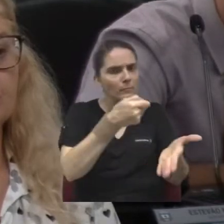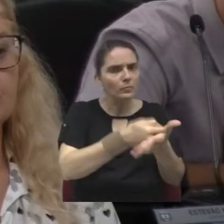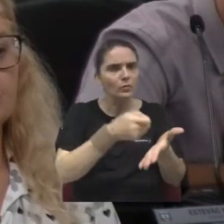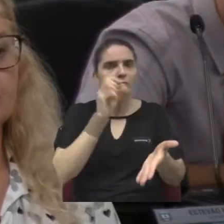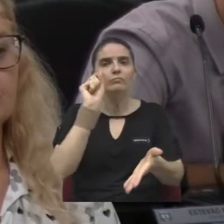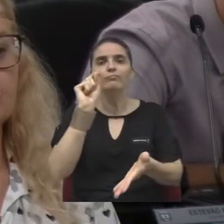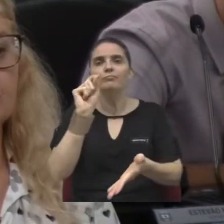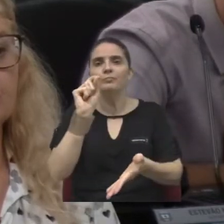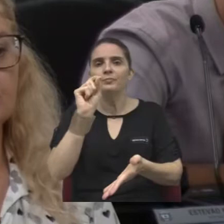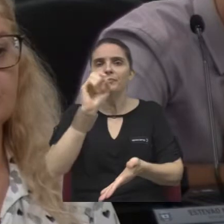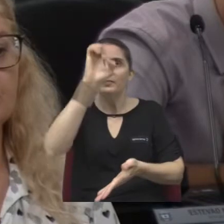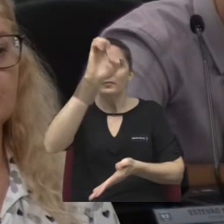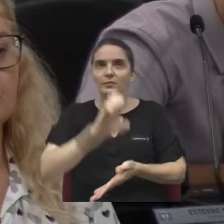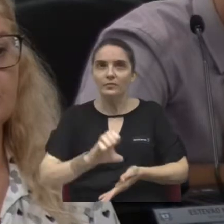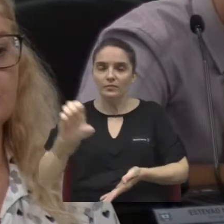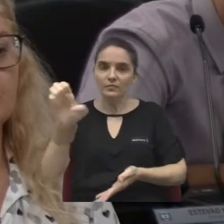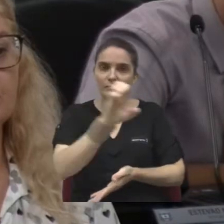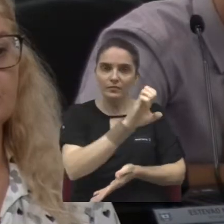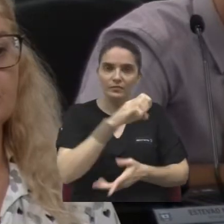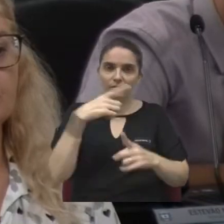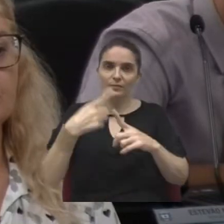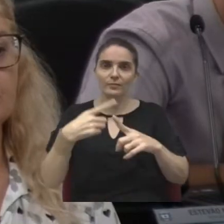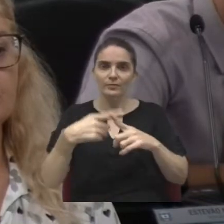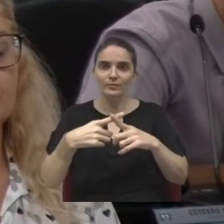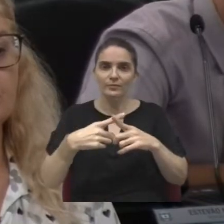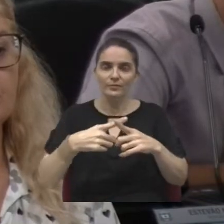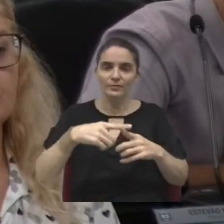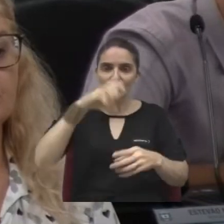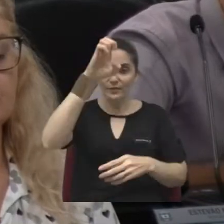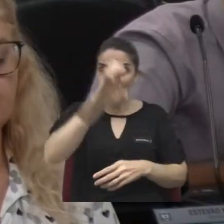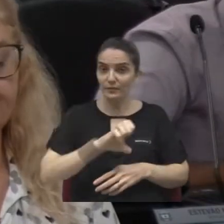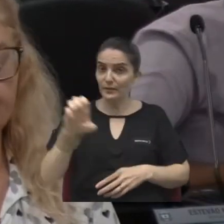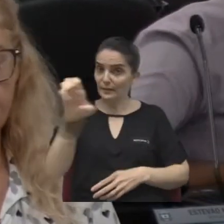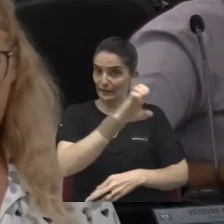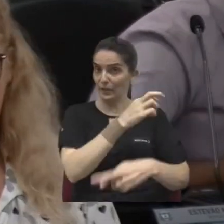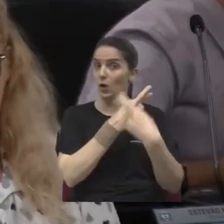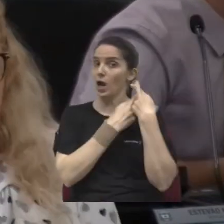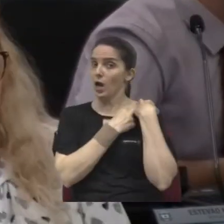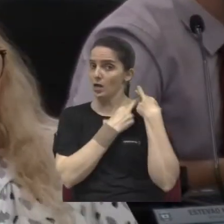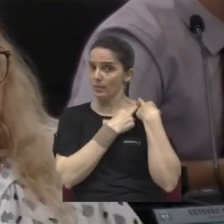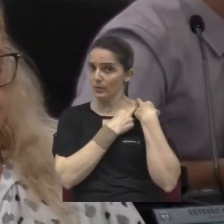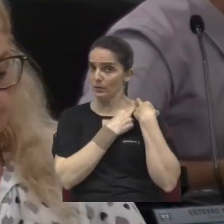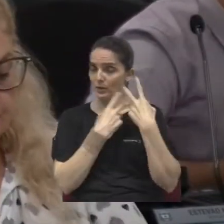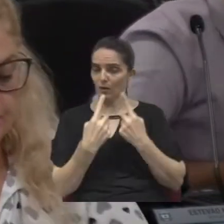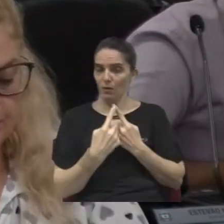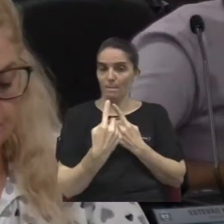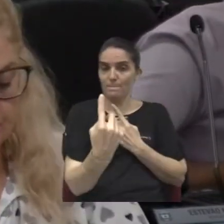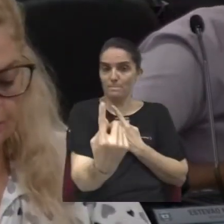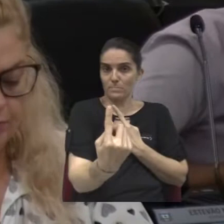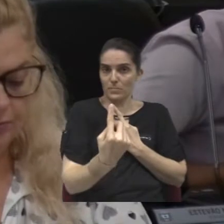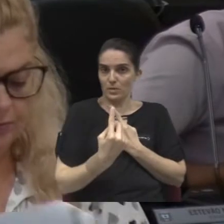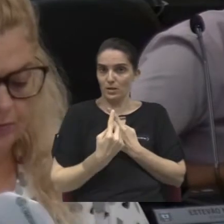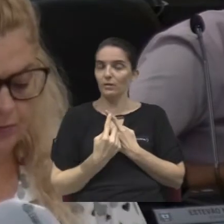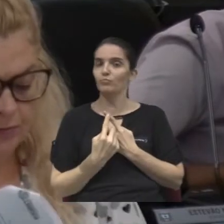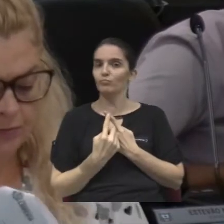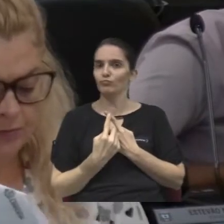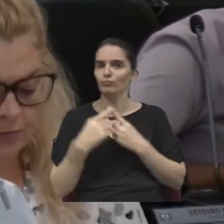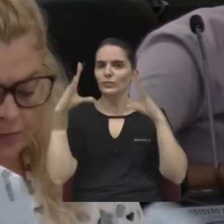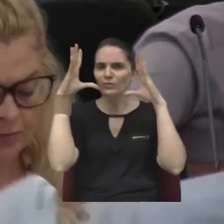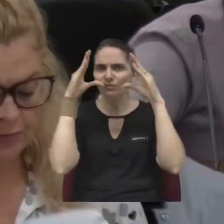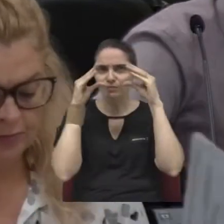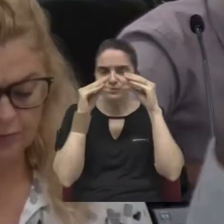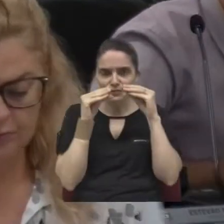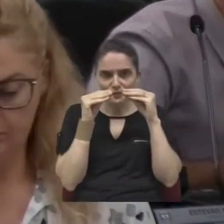Estado já é responsável por aquele pedaço. E ali, naquele pedaço de estrada, a escuridão à noite é